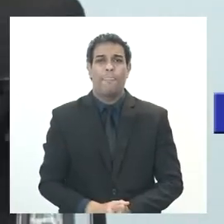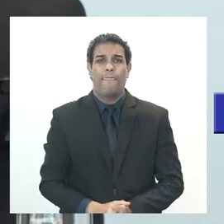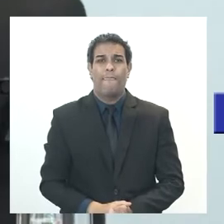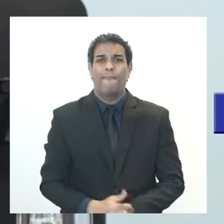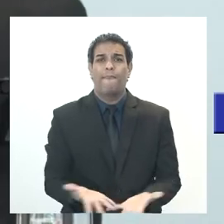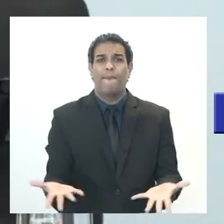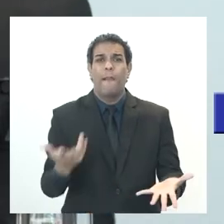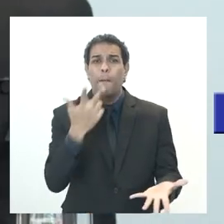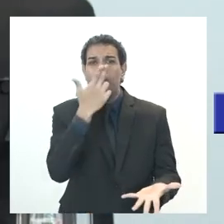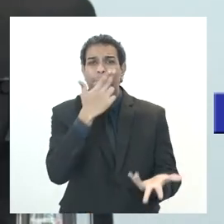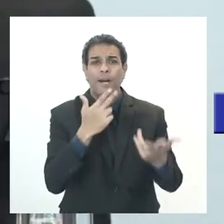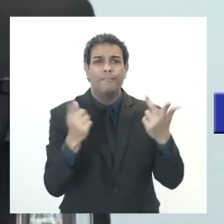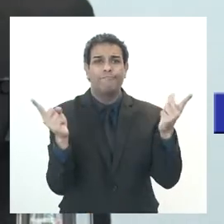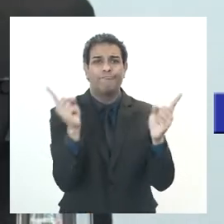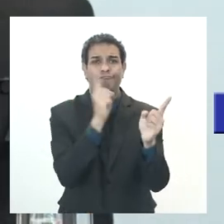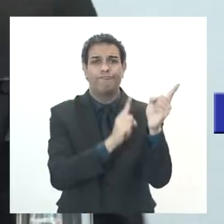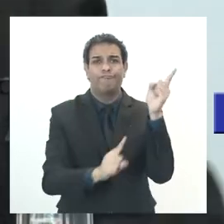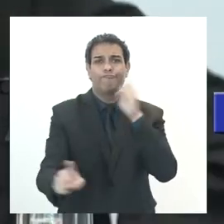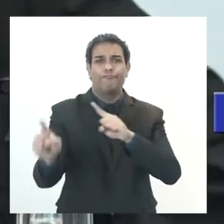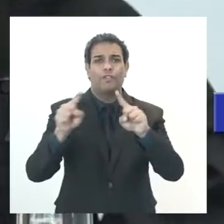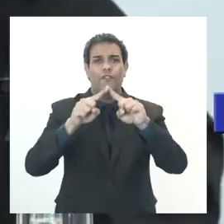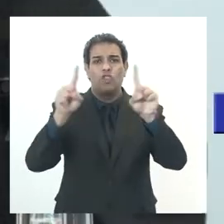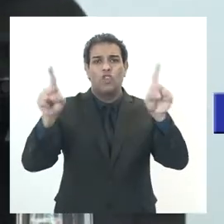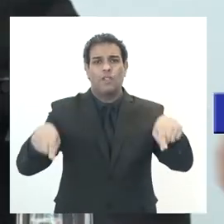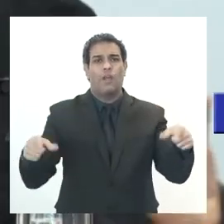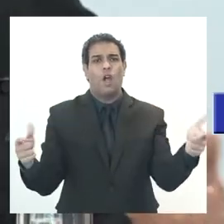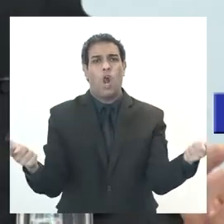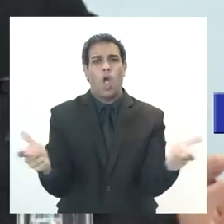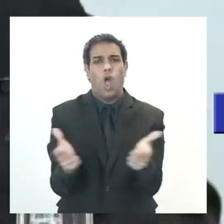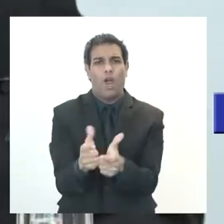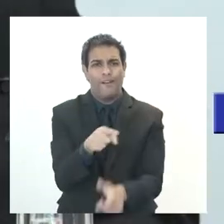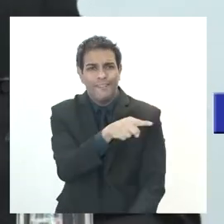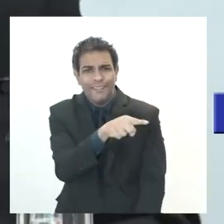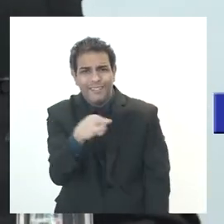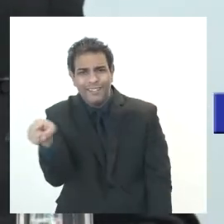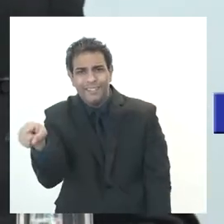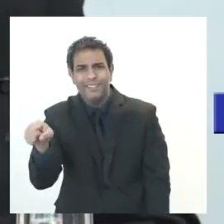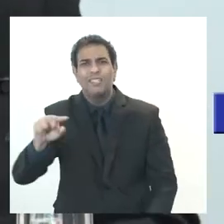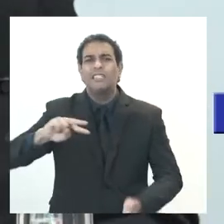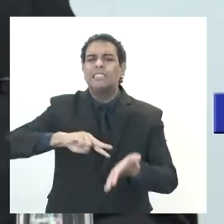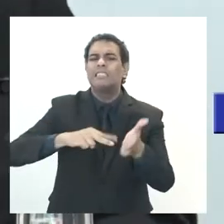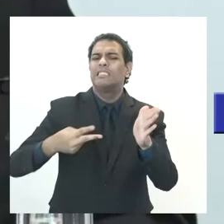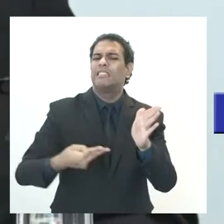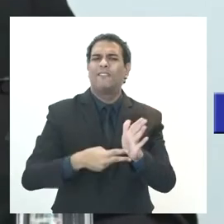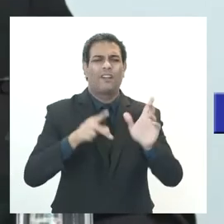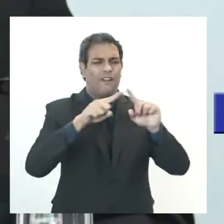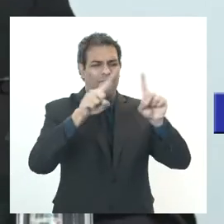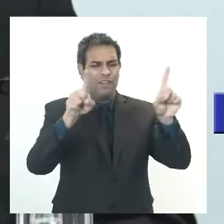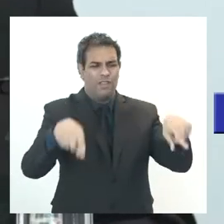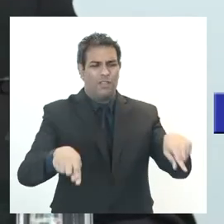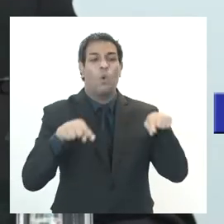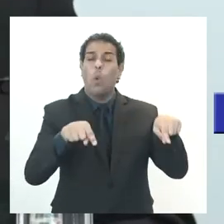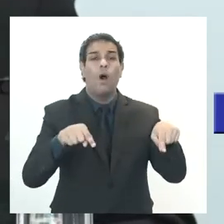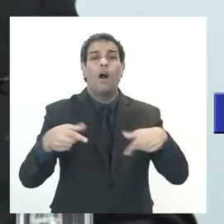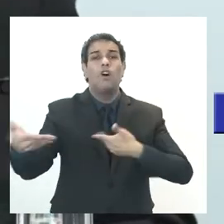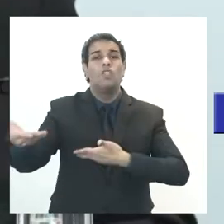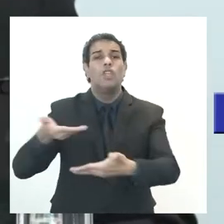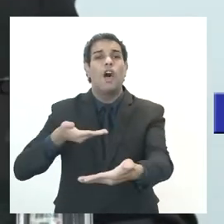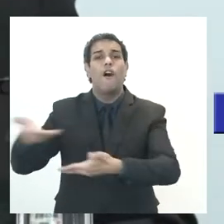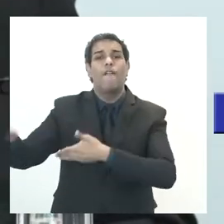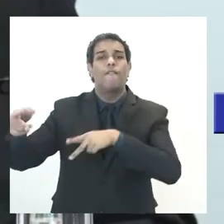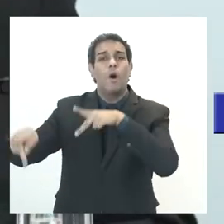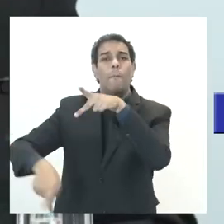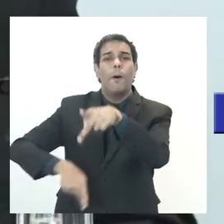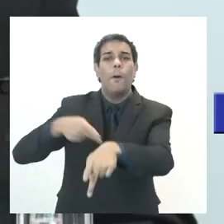enfraquecer o serviço público Alguém já falou aqui antes o que que é um servidor público aquele que serve ao povo o que